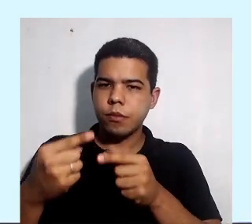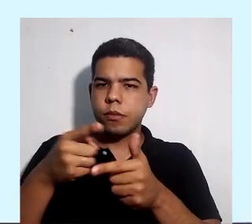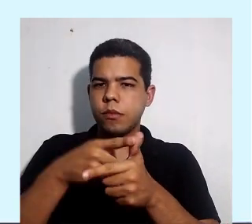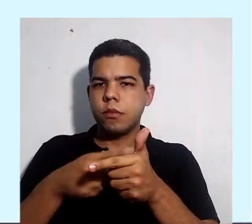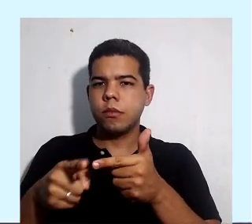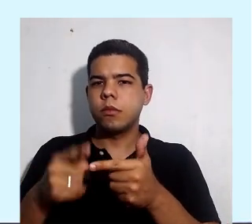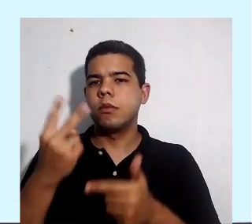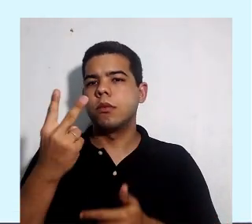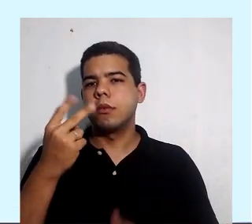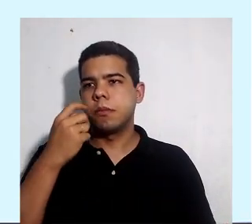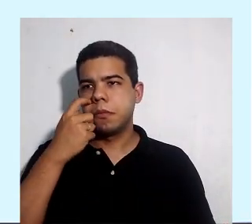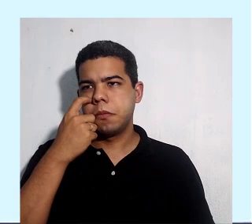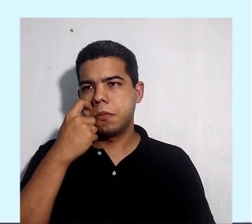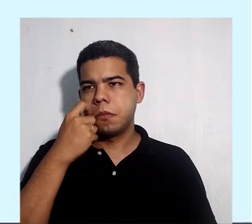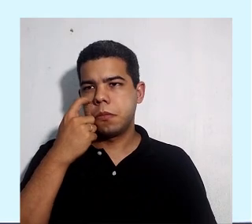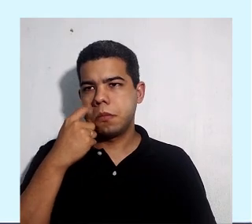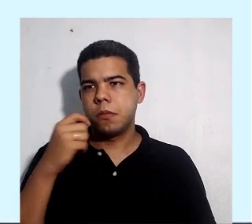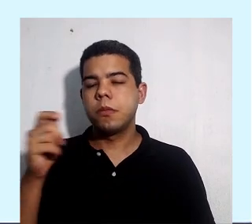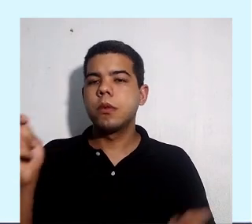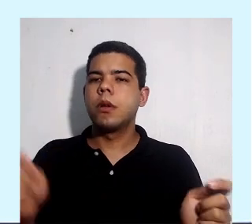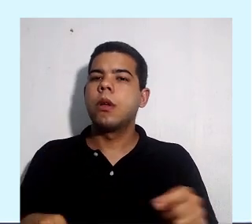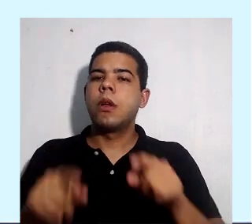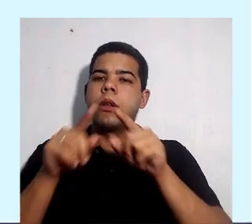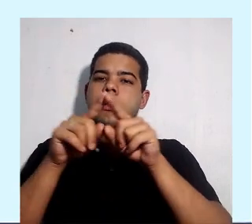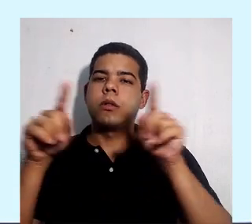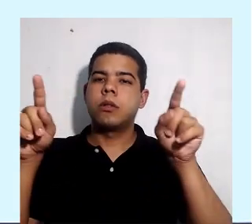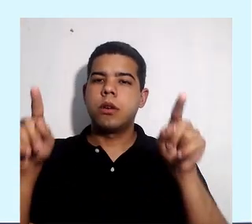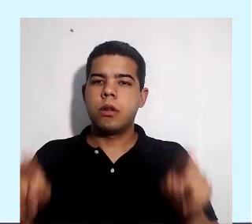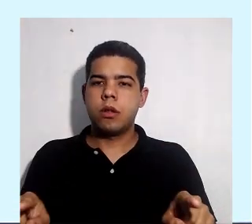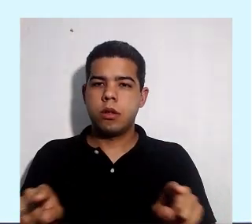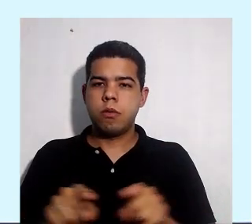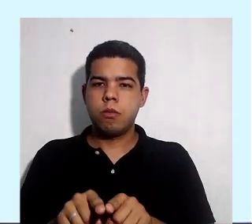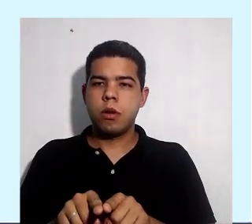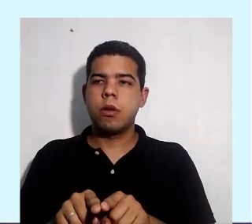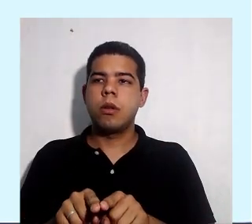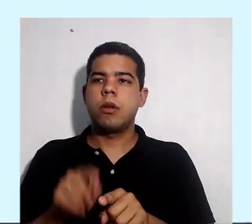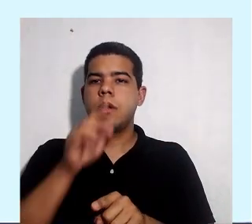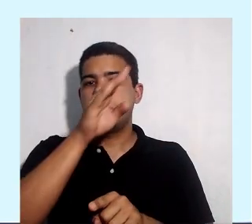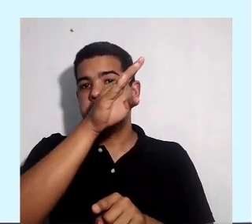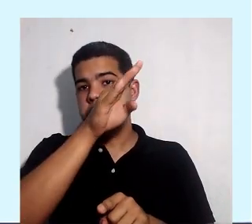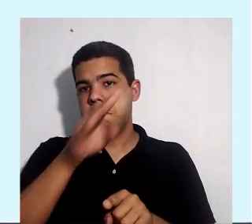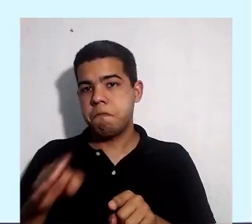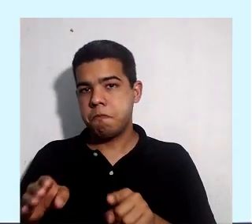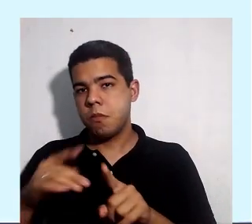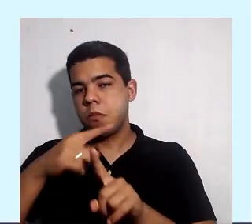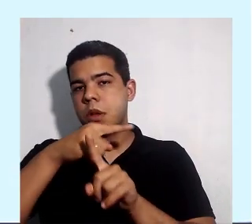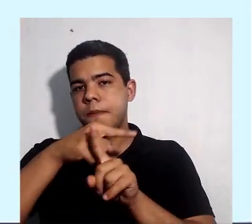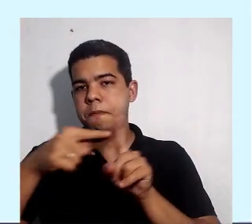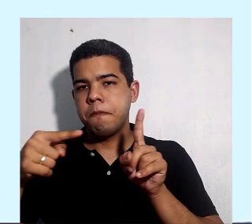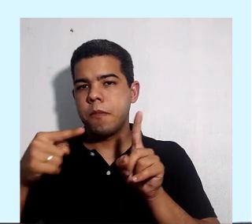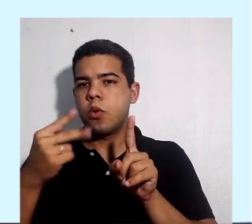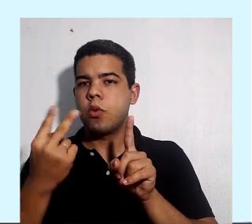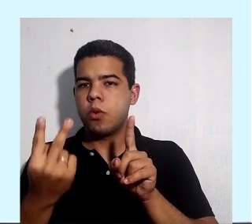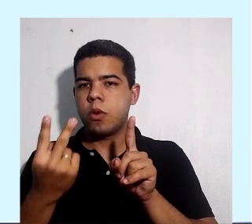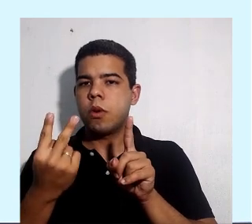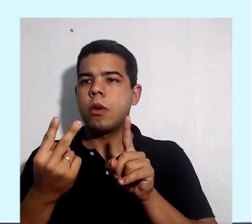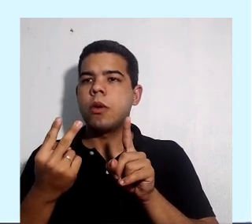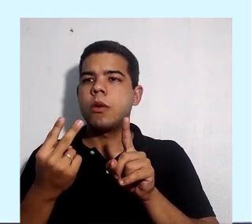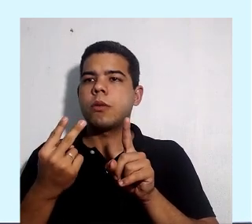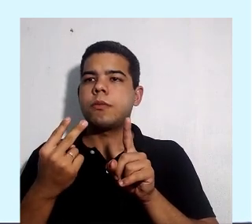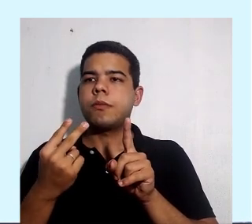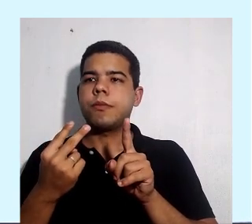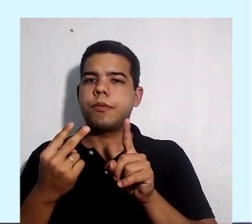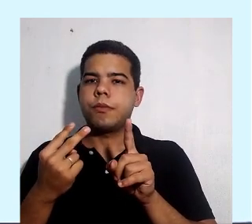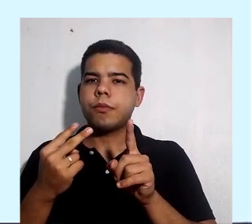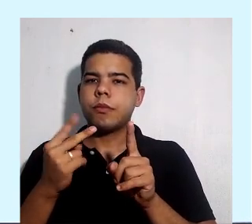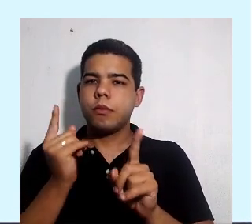Lembre-se, você pode fazer a área do quadrado, que é o quê? Base vezes altura. Se ao dividir na metade, que é dividir